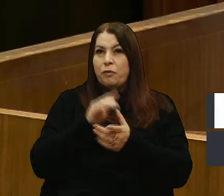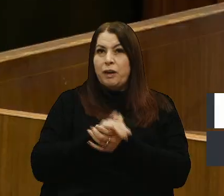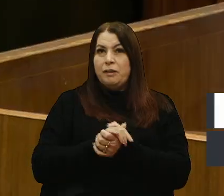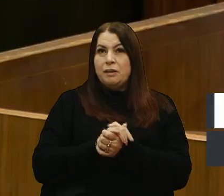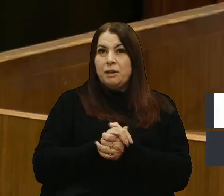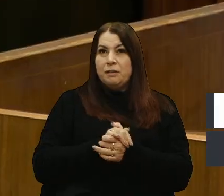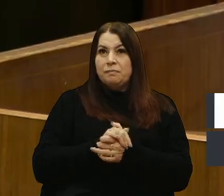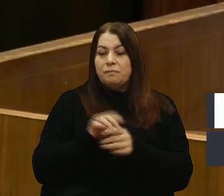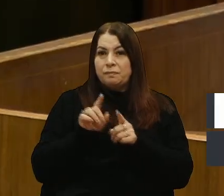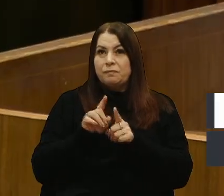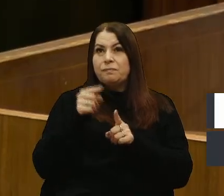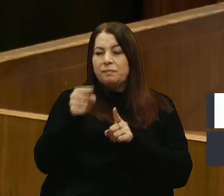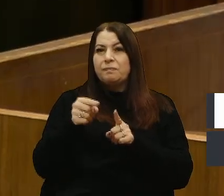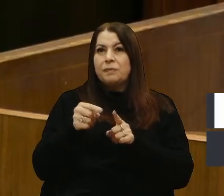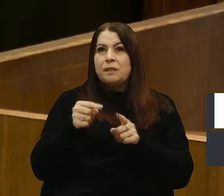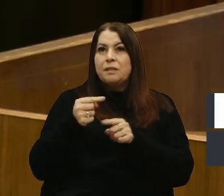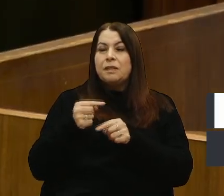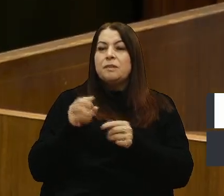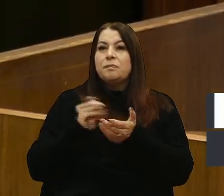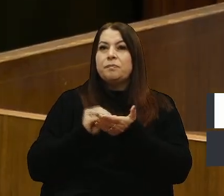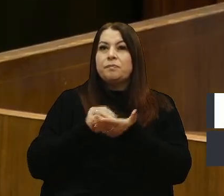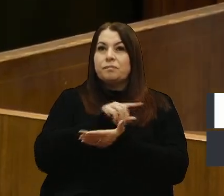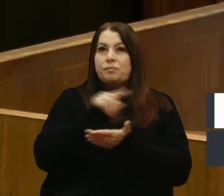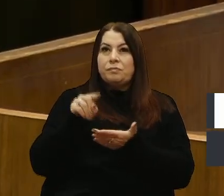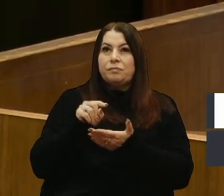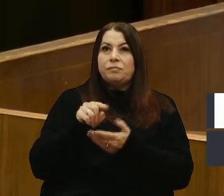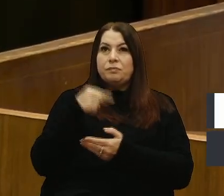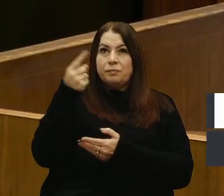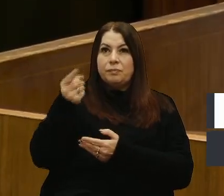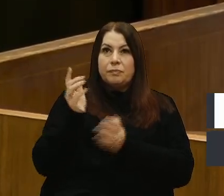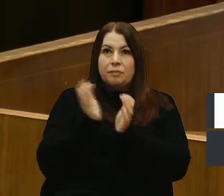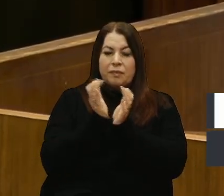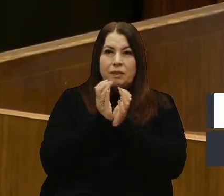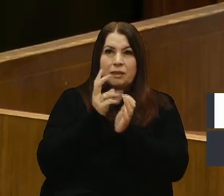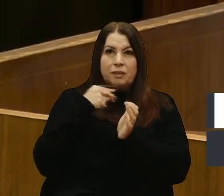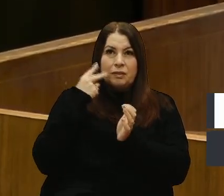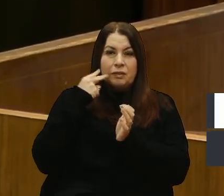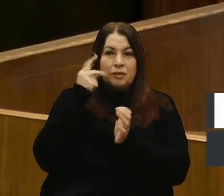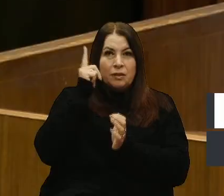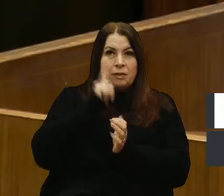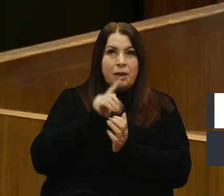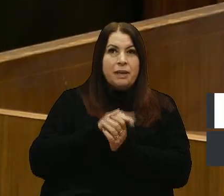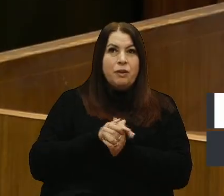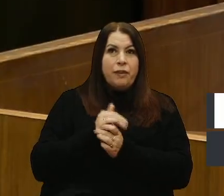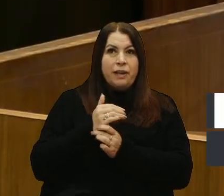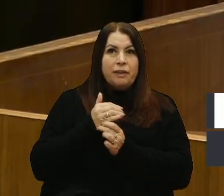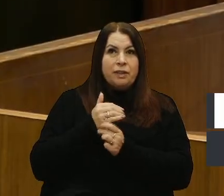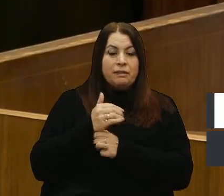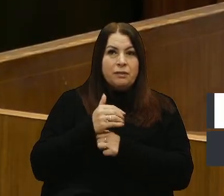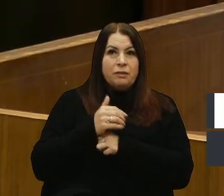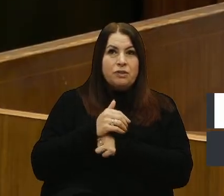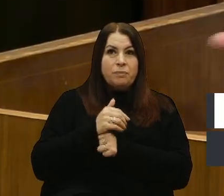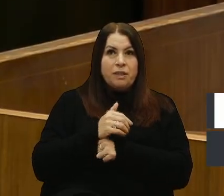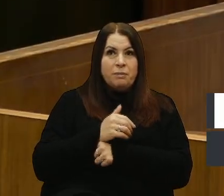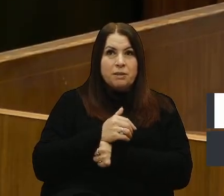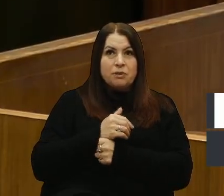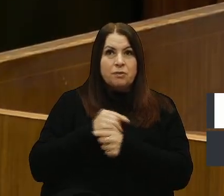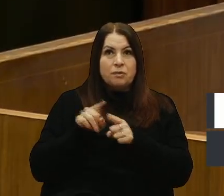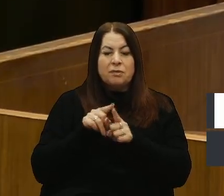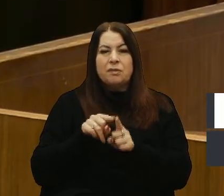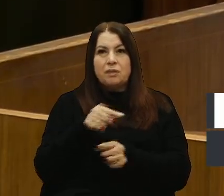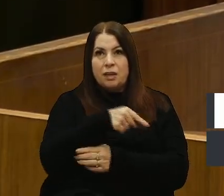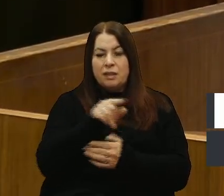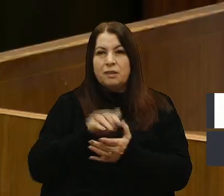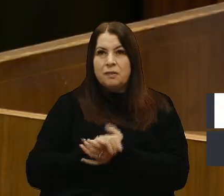isso. Nos minutinhos que me faltam, que eu vou passar para o colega vereador Lucas, eu quero comentar o que aconteceu aqui